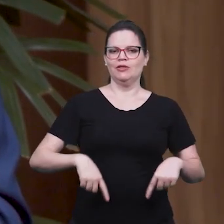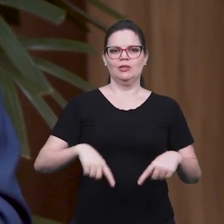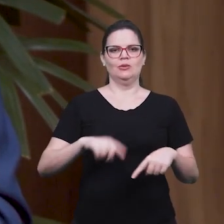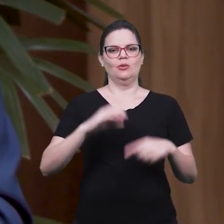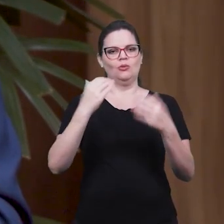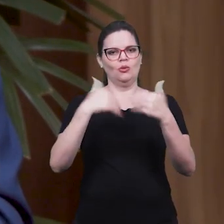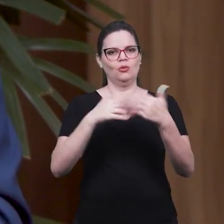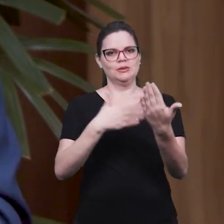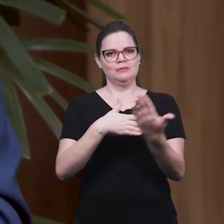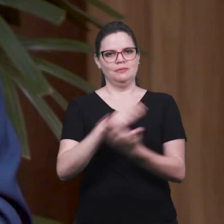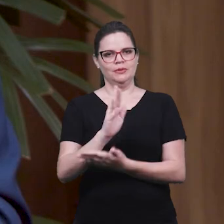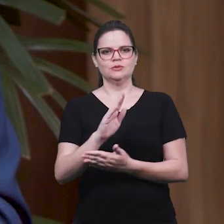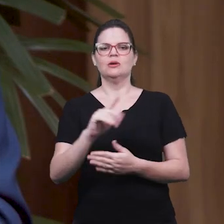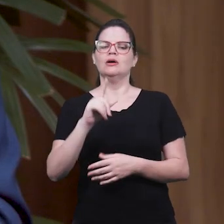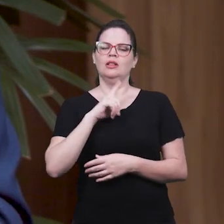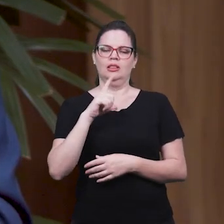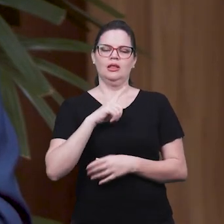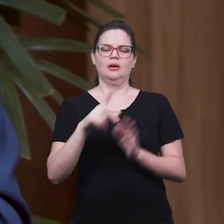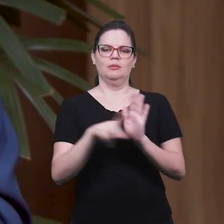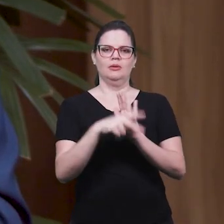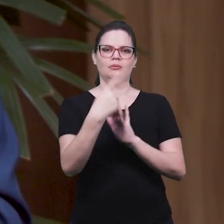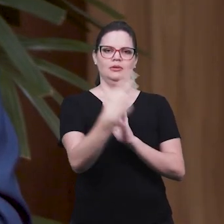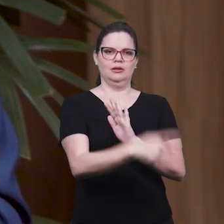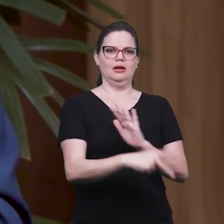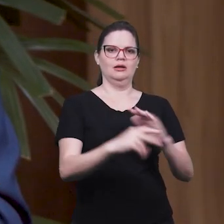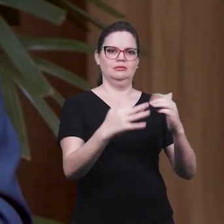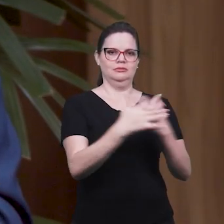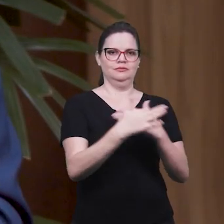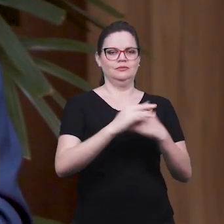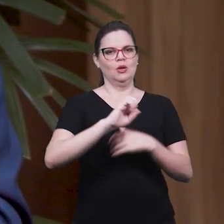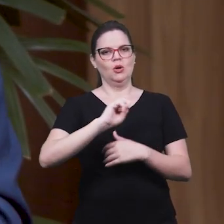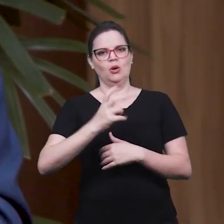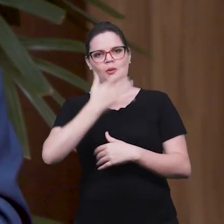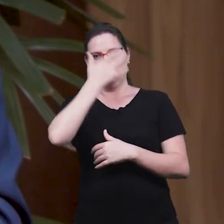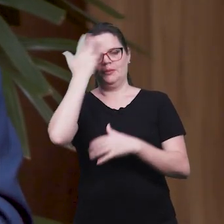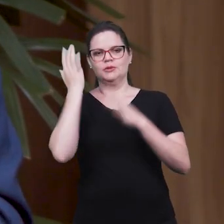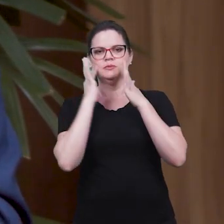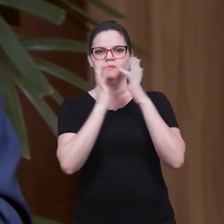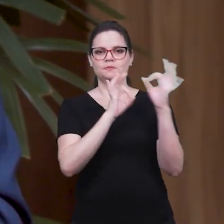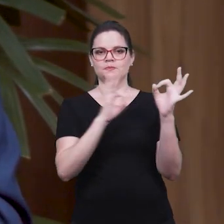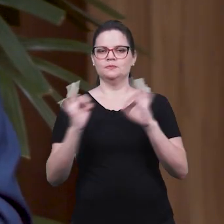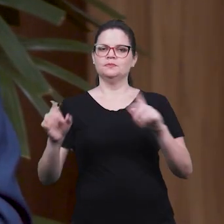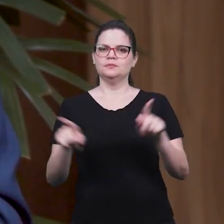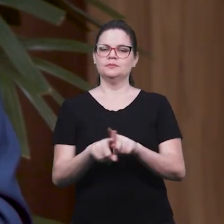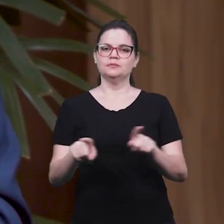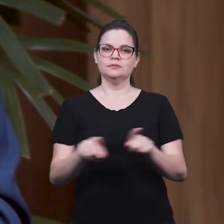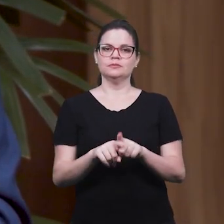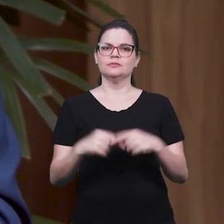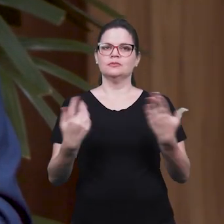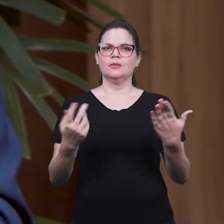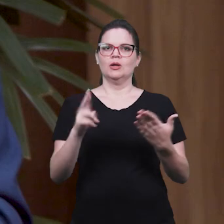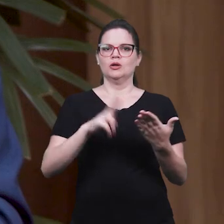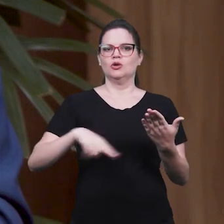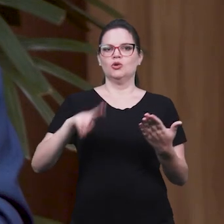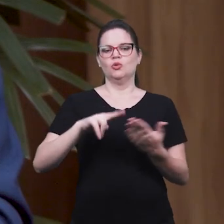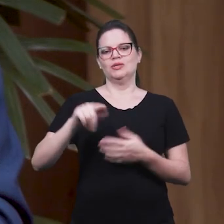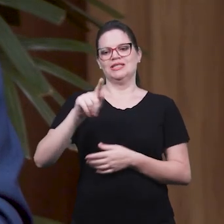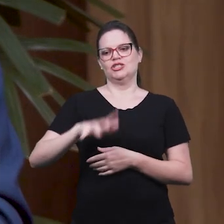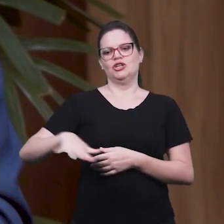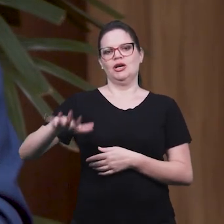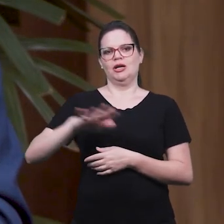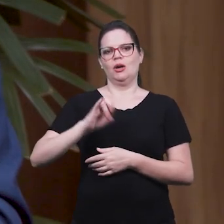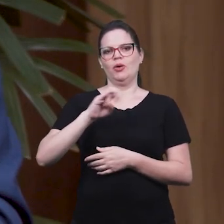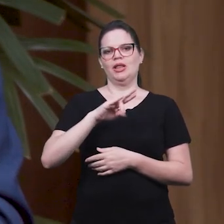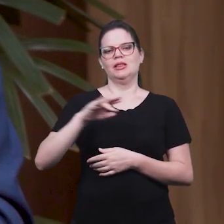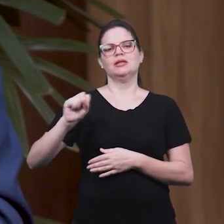servidor público, né, que esteja abarcado pelo regime próprio de previdência, e também para quem está em casa nos assistindo também que faz jus